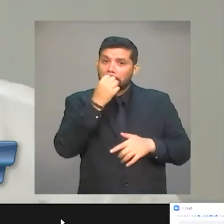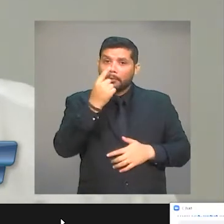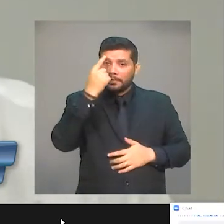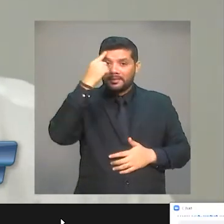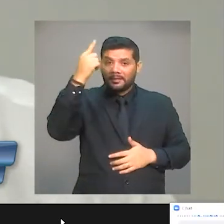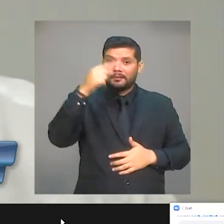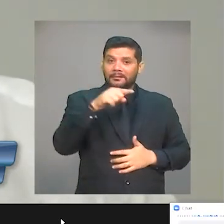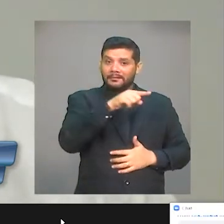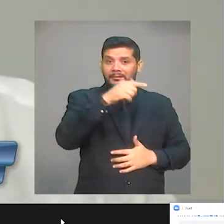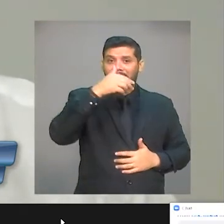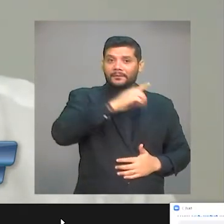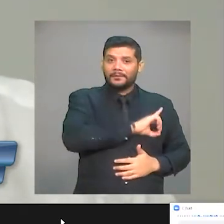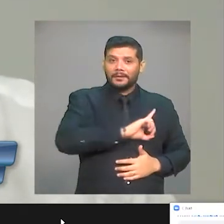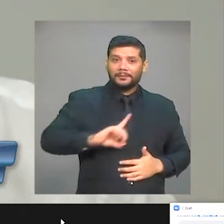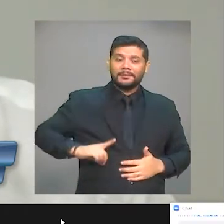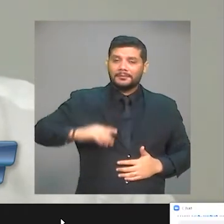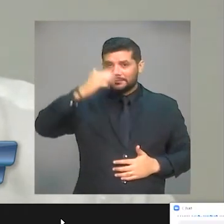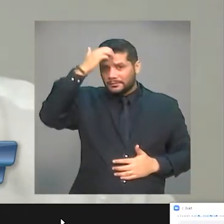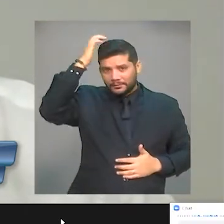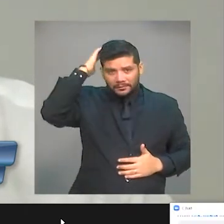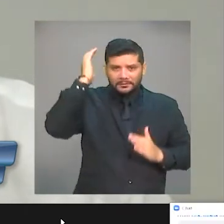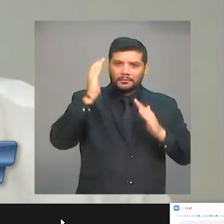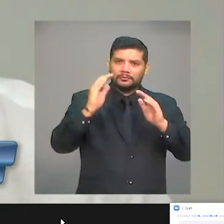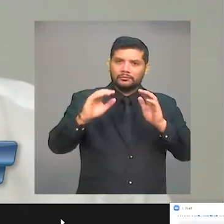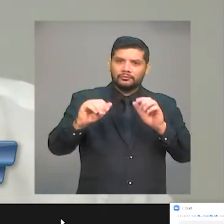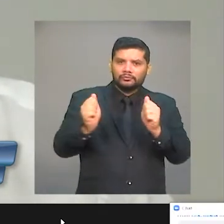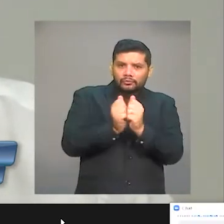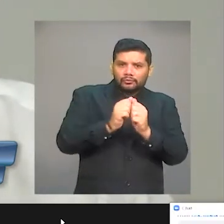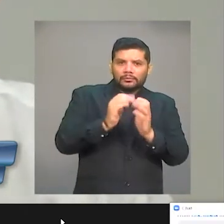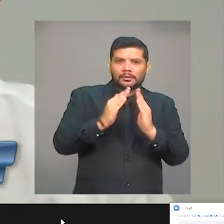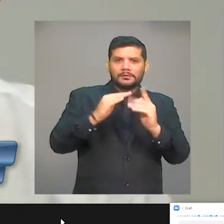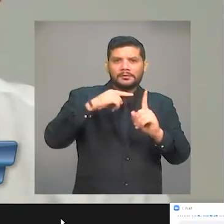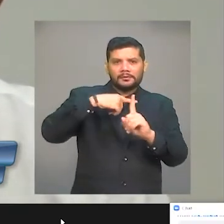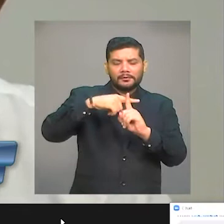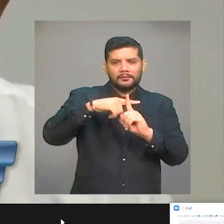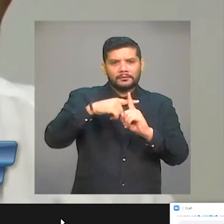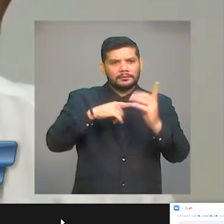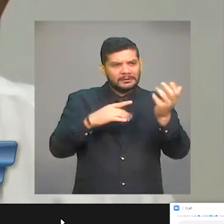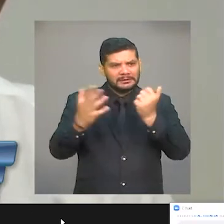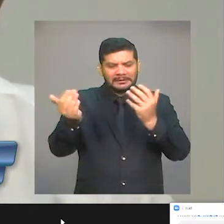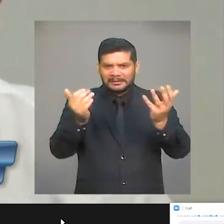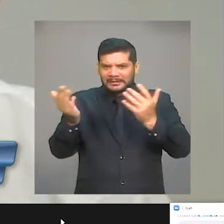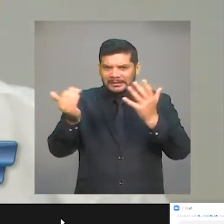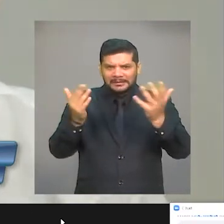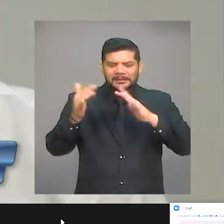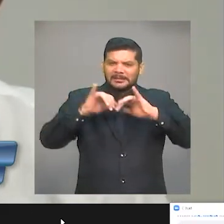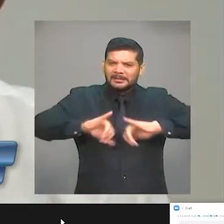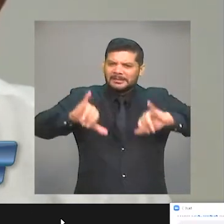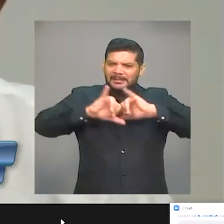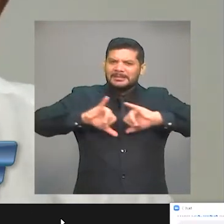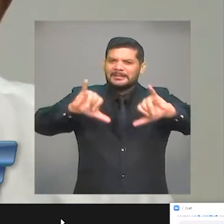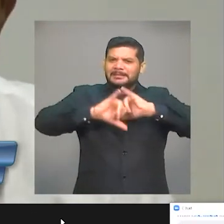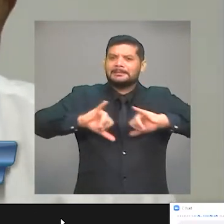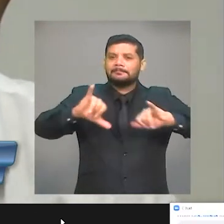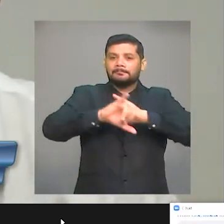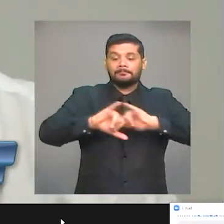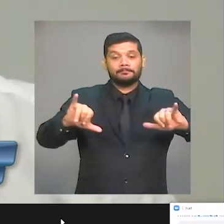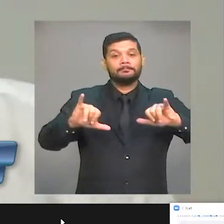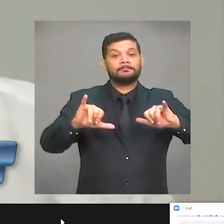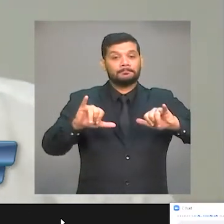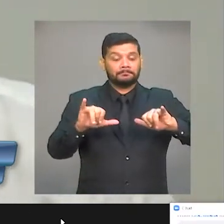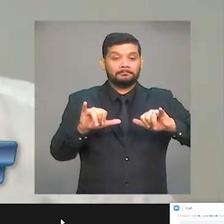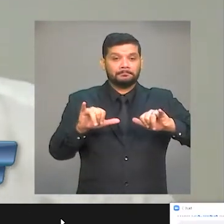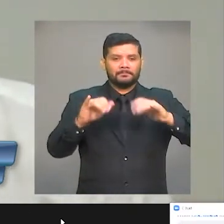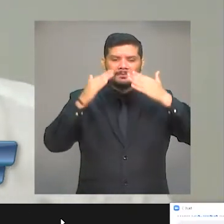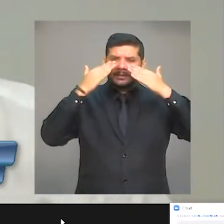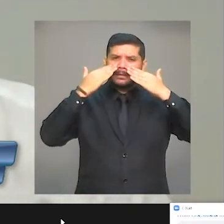terceiro setor, é importantíssimo, é fundamental, com toda a publicidade, a transparência, que é